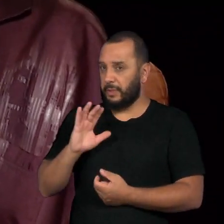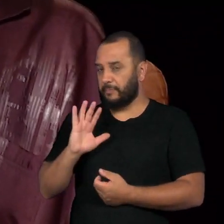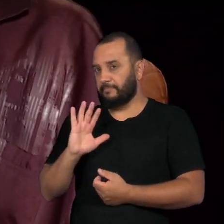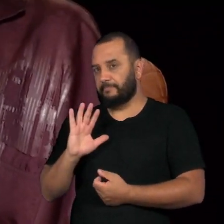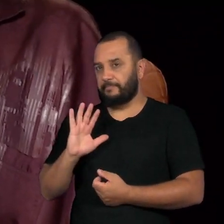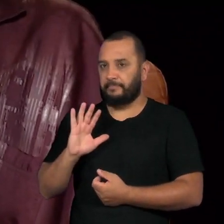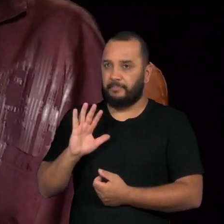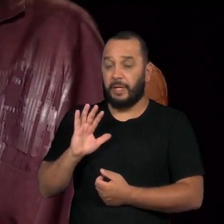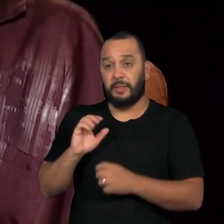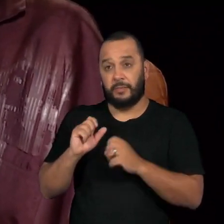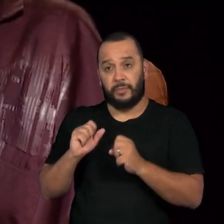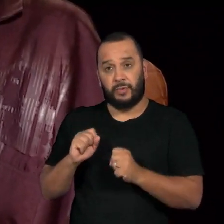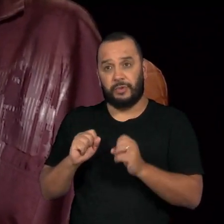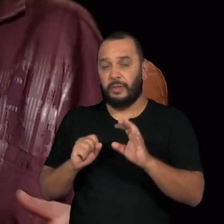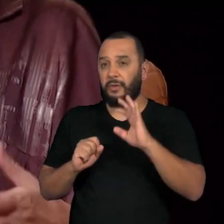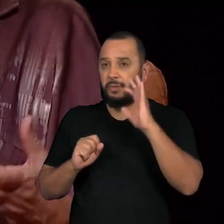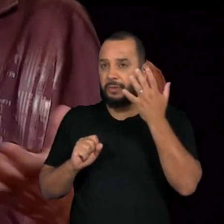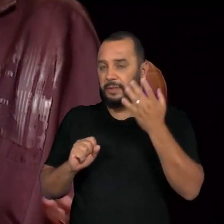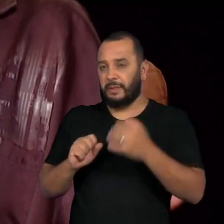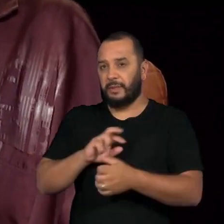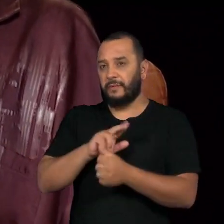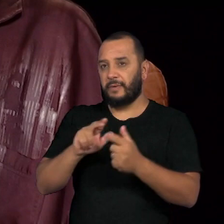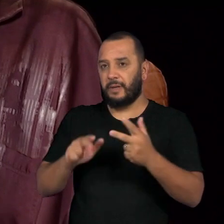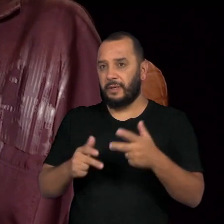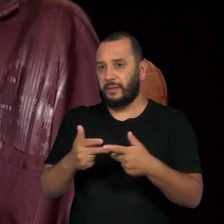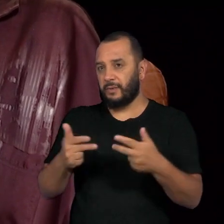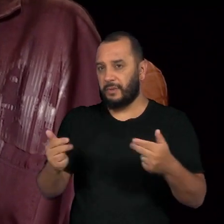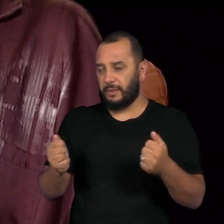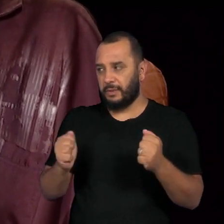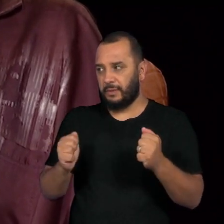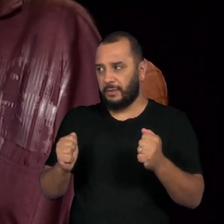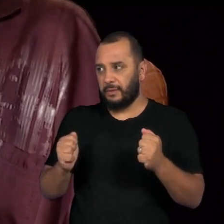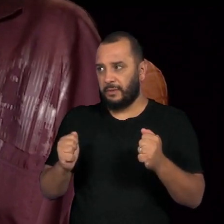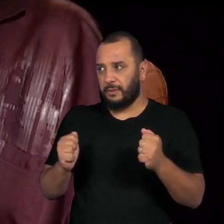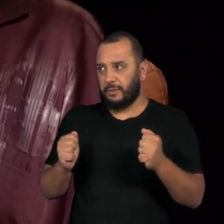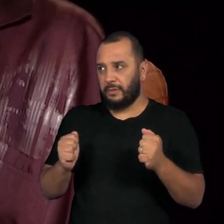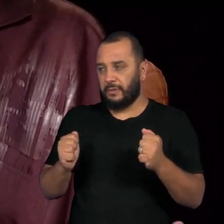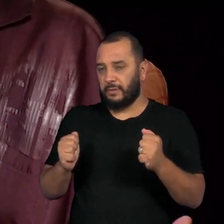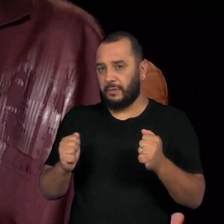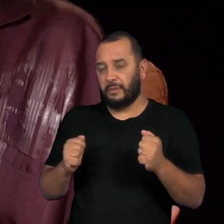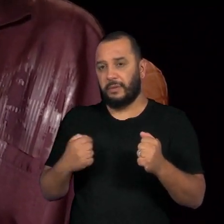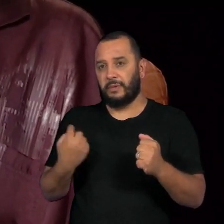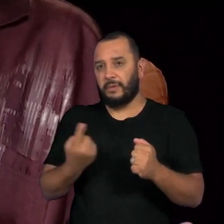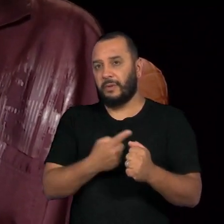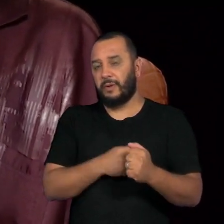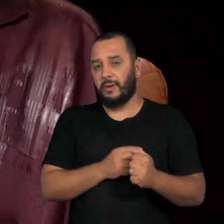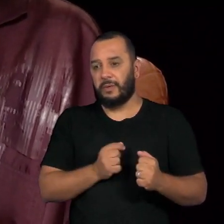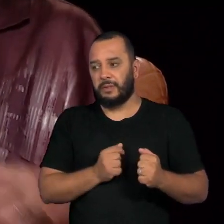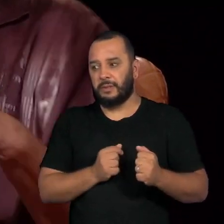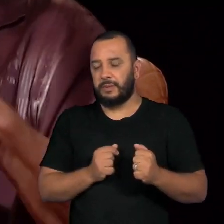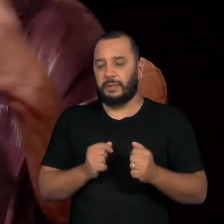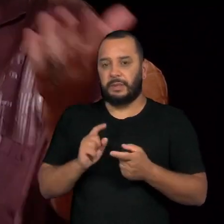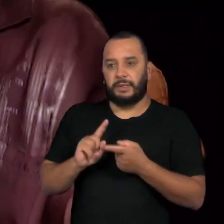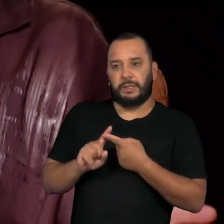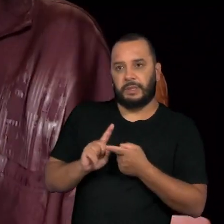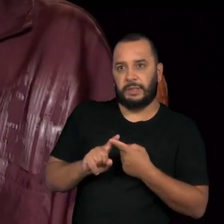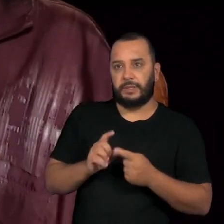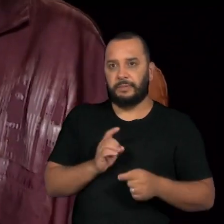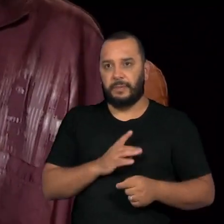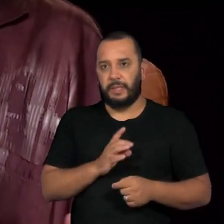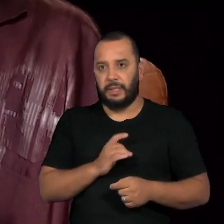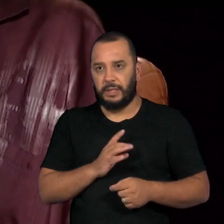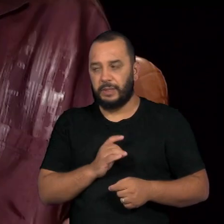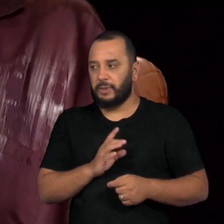tudo era possível. A gente vivia com a ameaça de que tudo era possível. Sair na